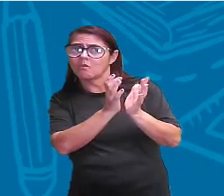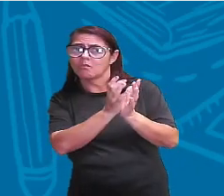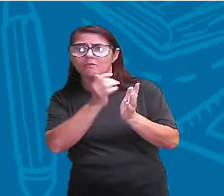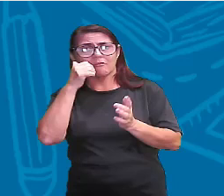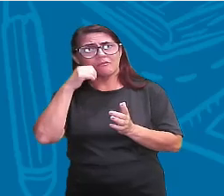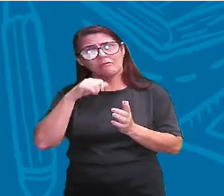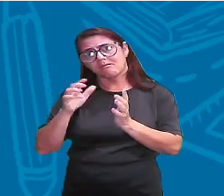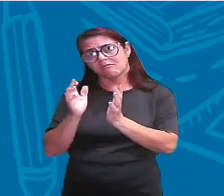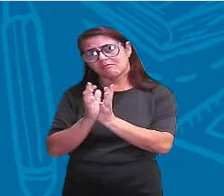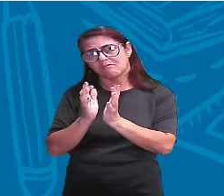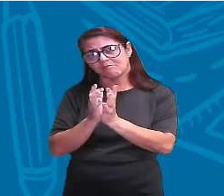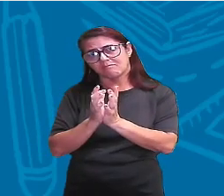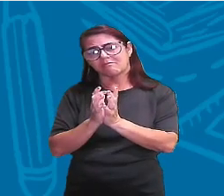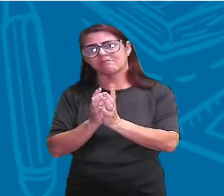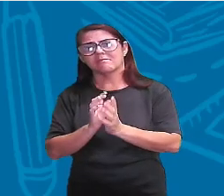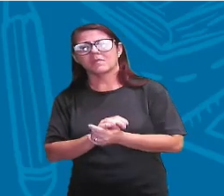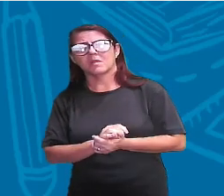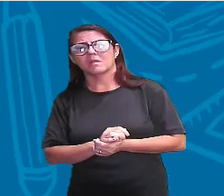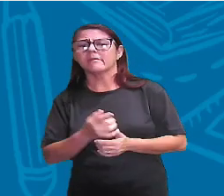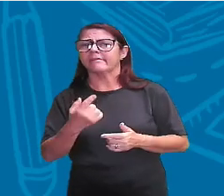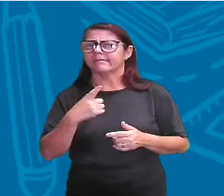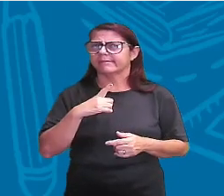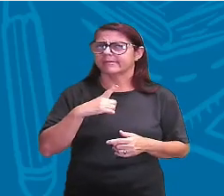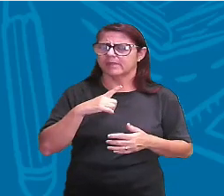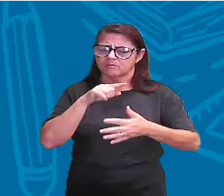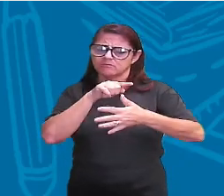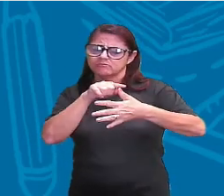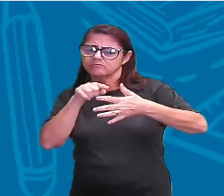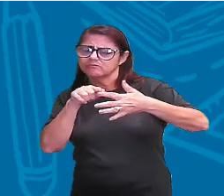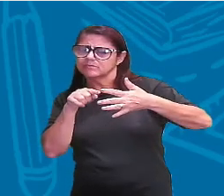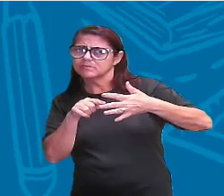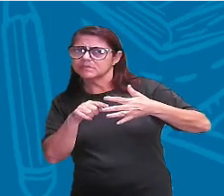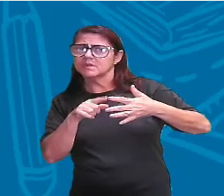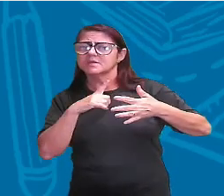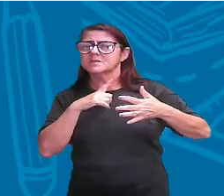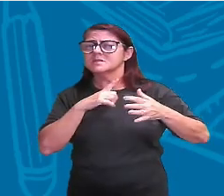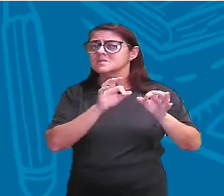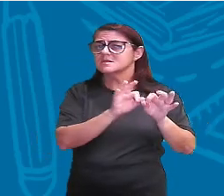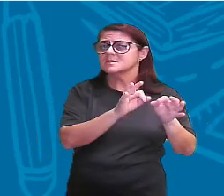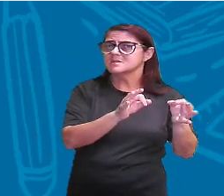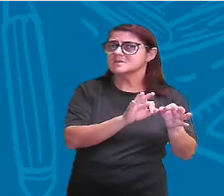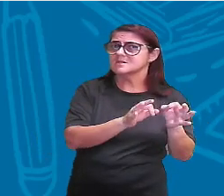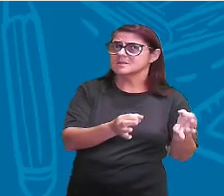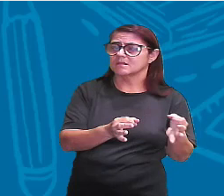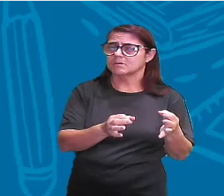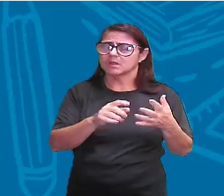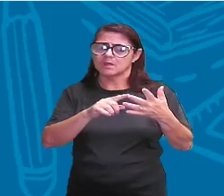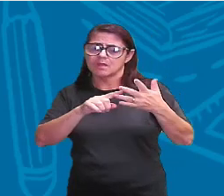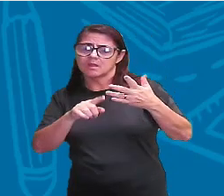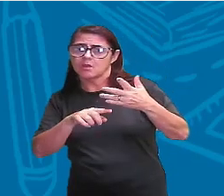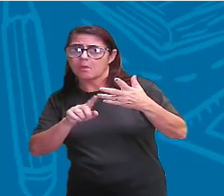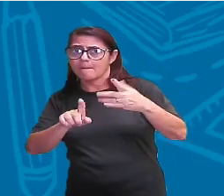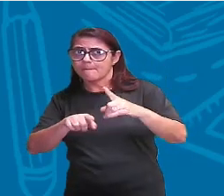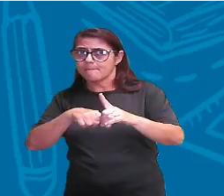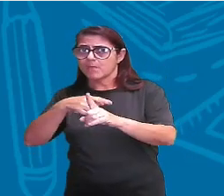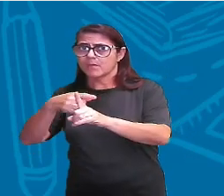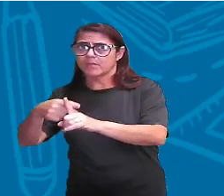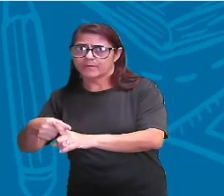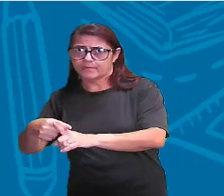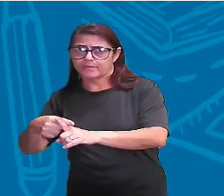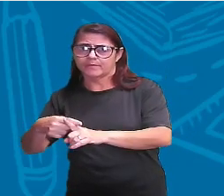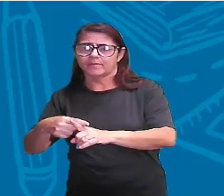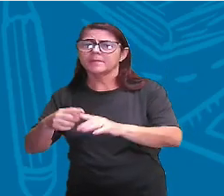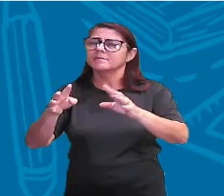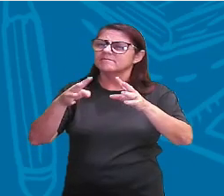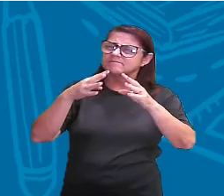tivemos aí as pessoas que fazem o papel de singular e as pessoas que fazem o papel no plural.